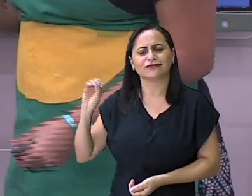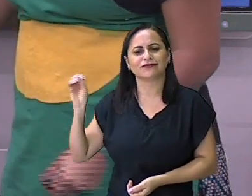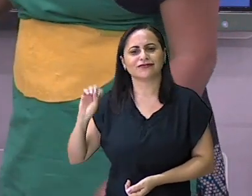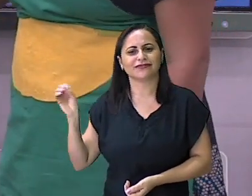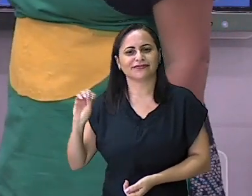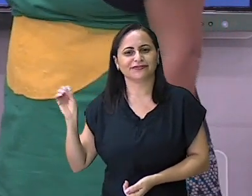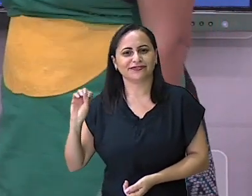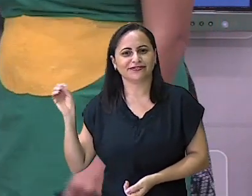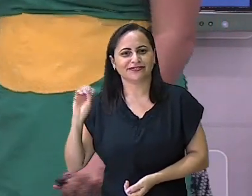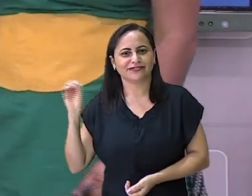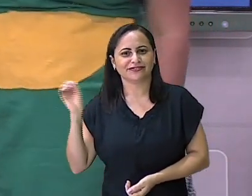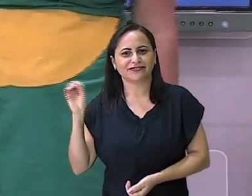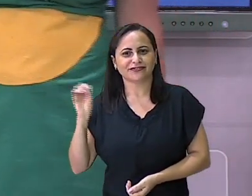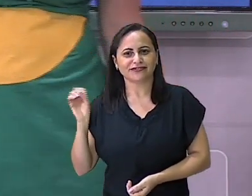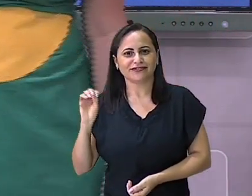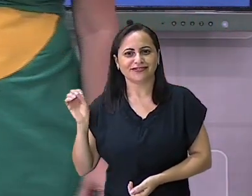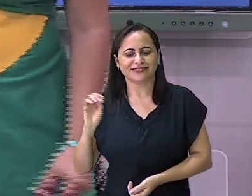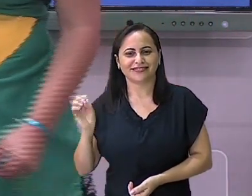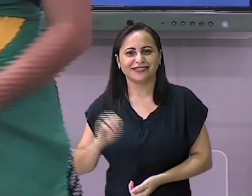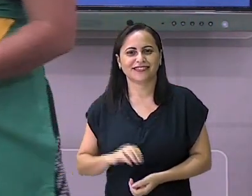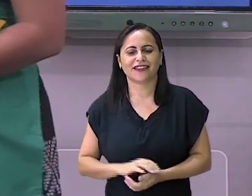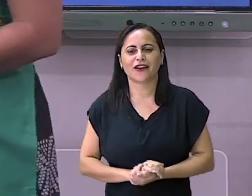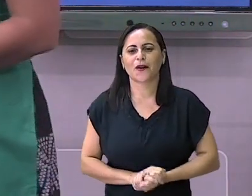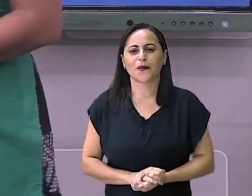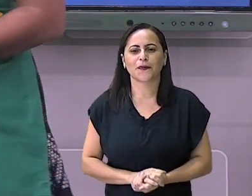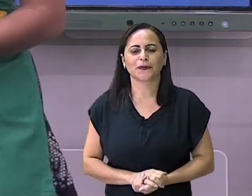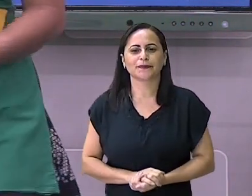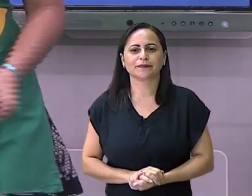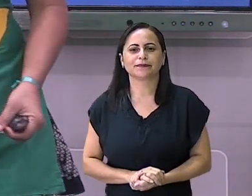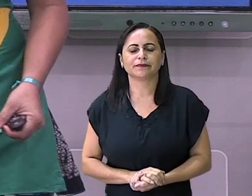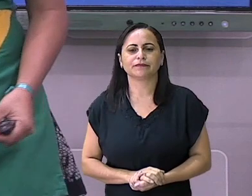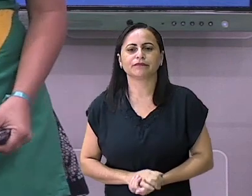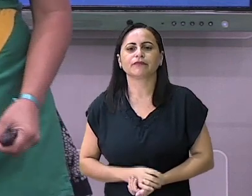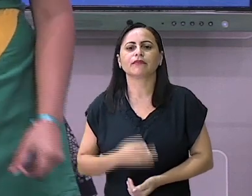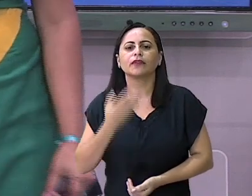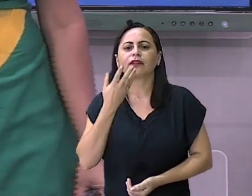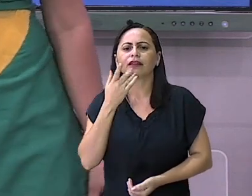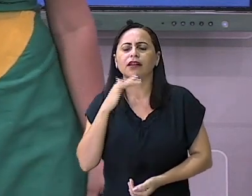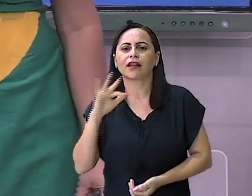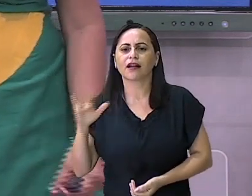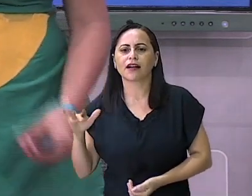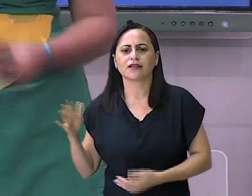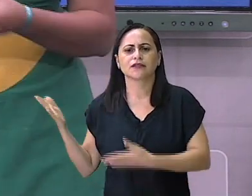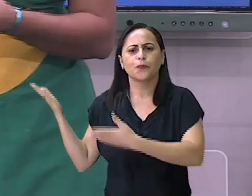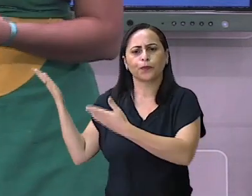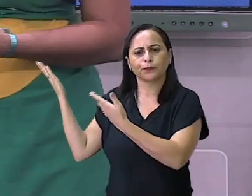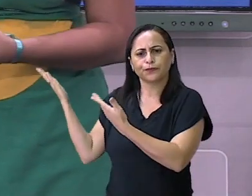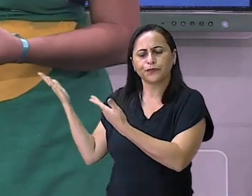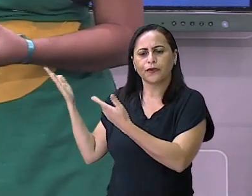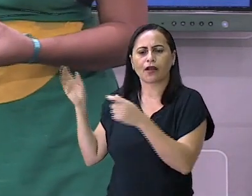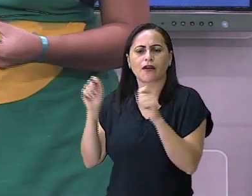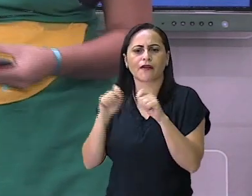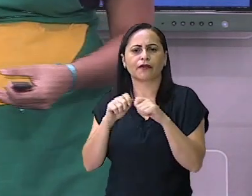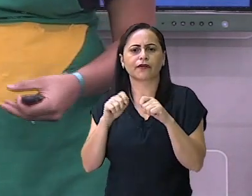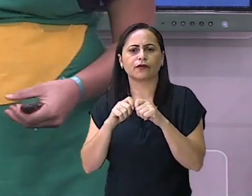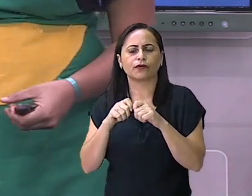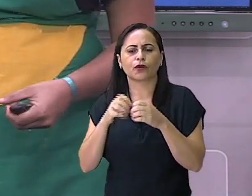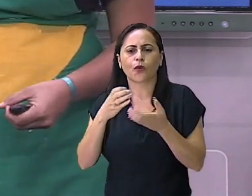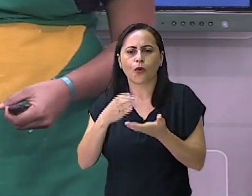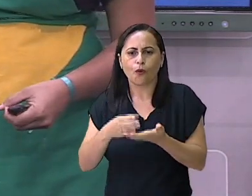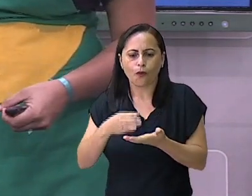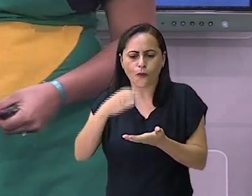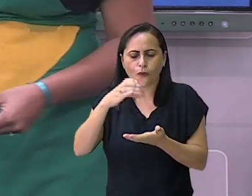Eba! Vamos fazer muito barulho. Crianças, esse chocalho foi feito com um